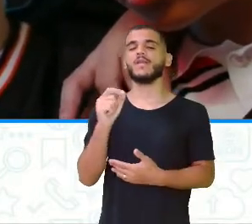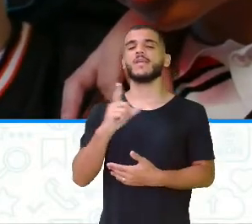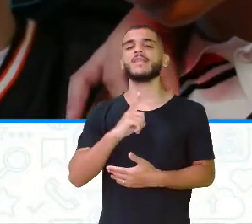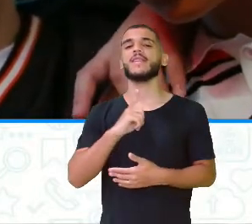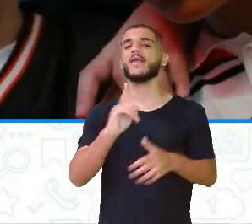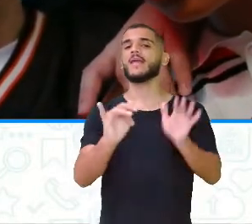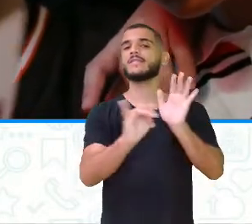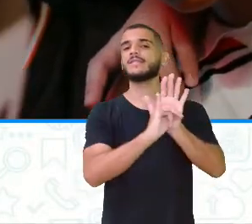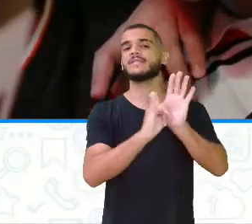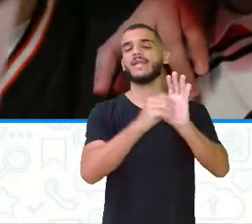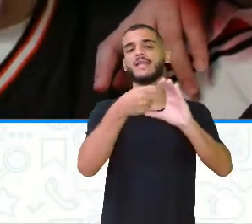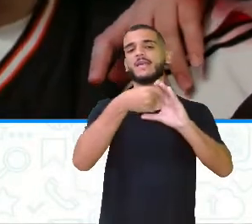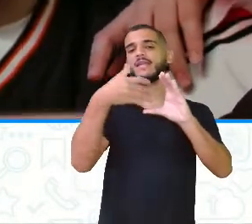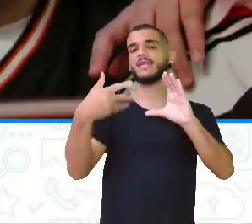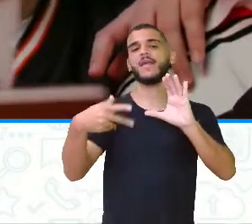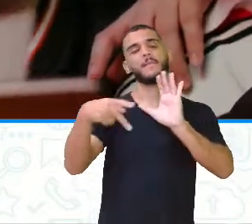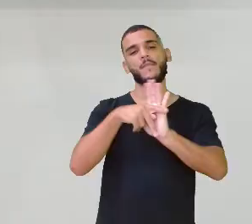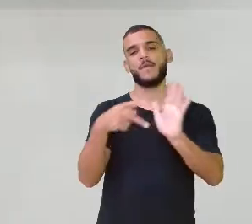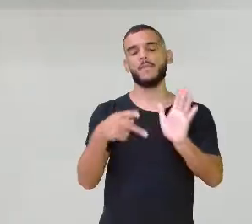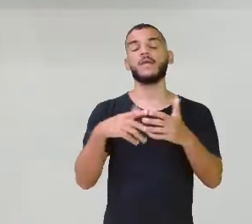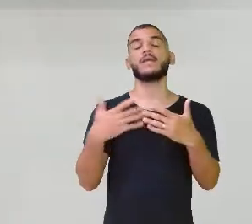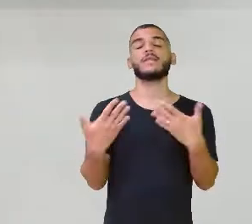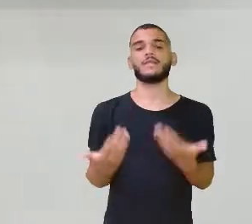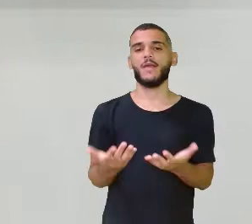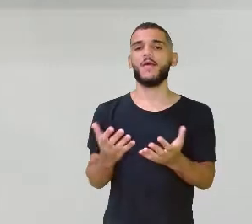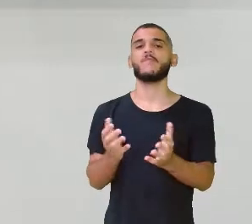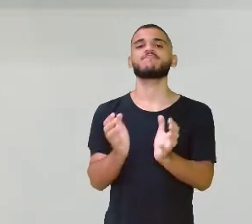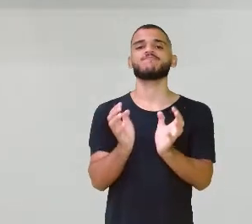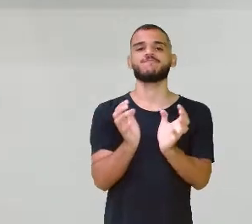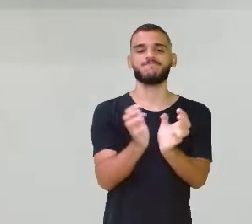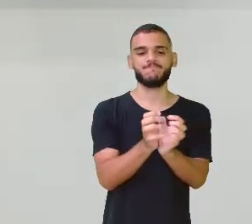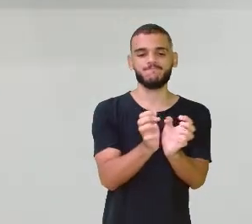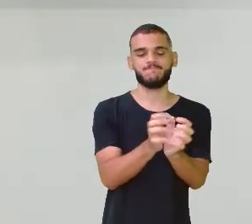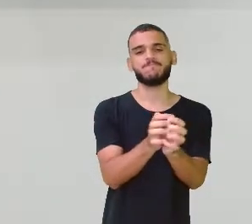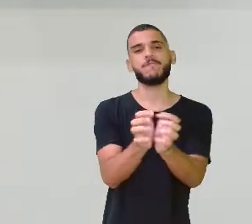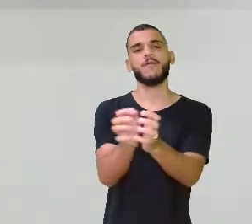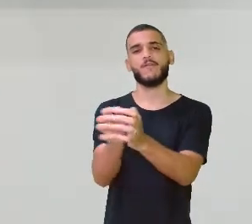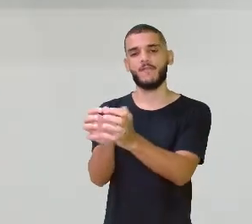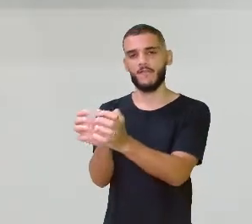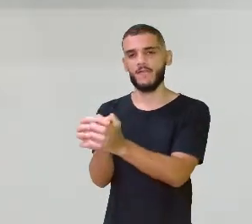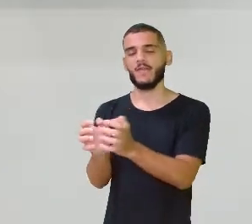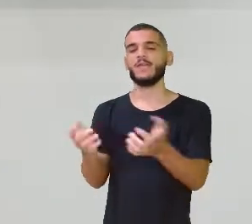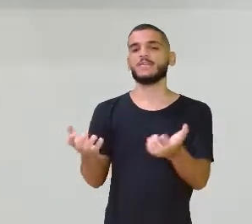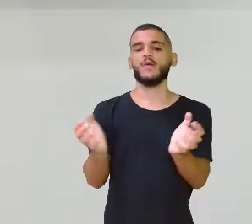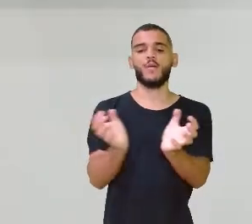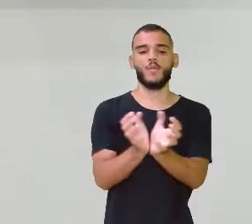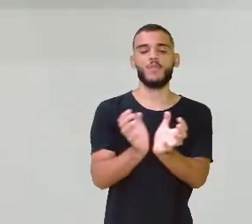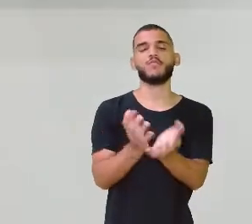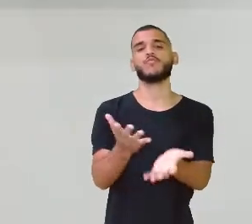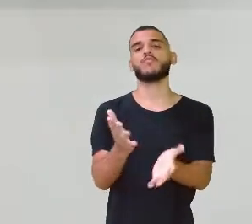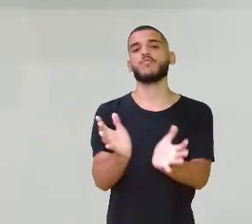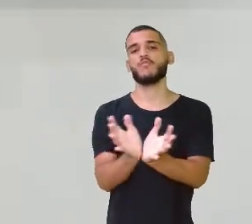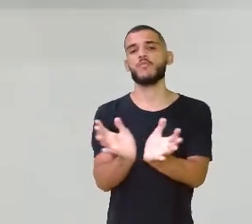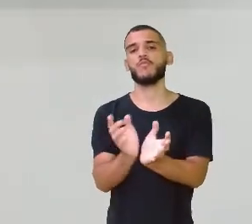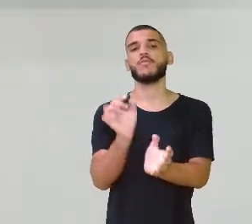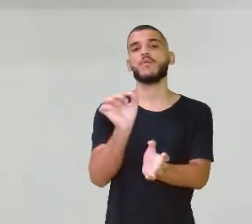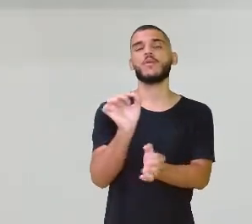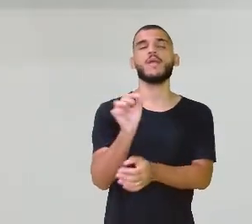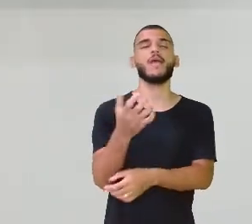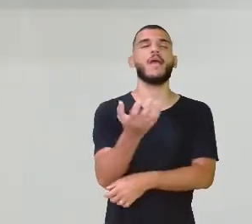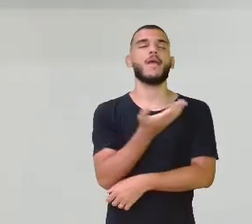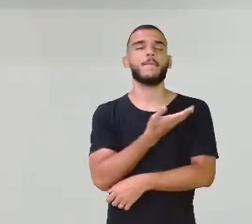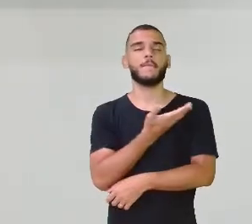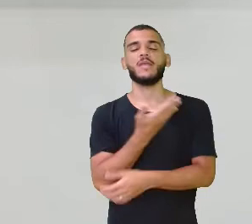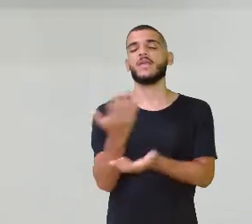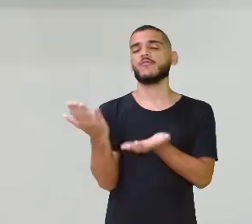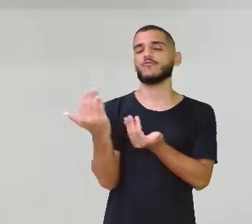que nos traz mais característica? Aquela convivência com um grupo de amigos, de jovens, quando a gente vai crescendo, a gente vai